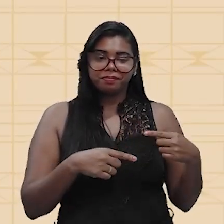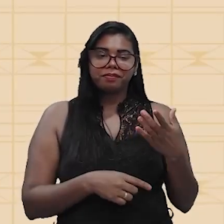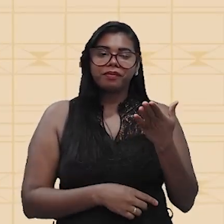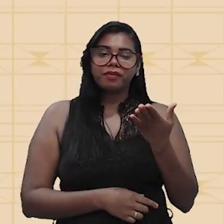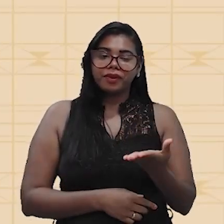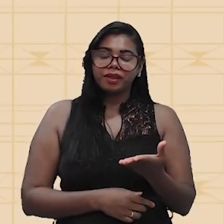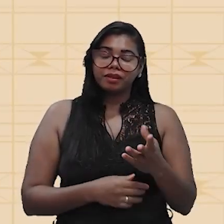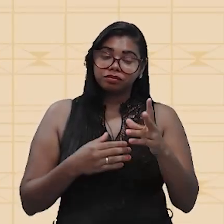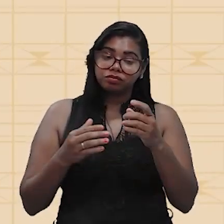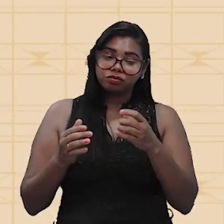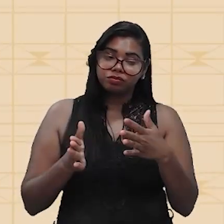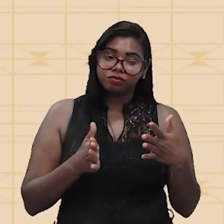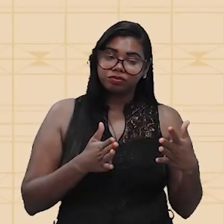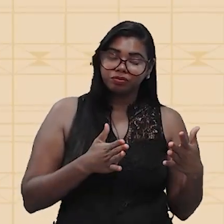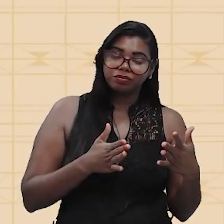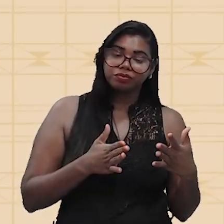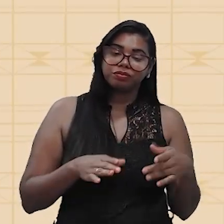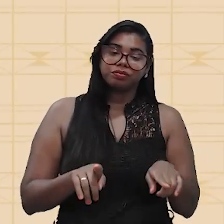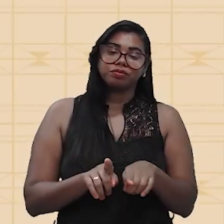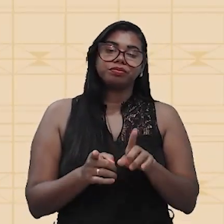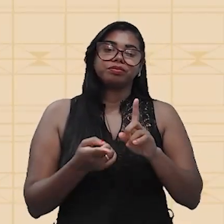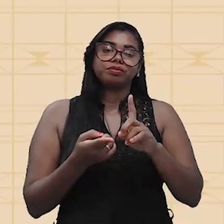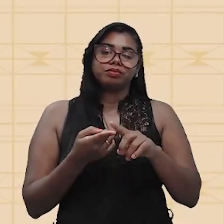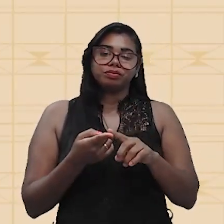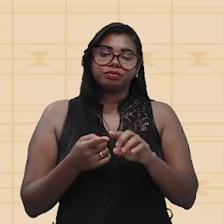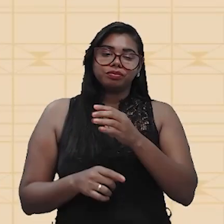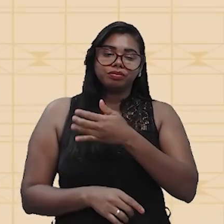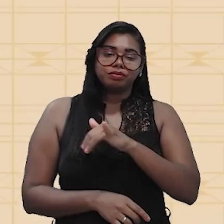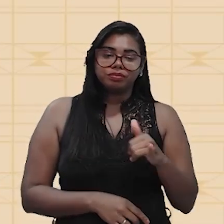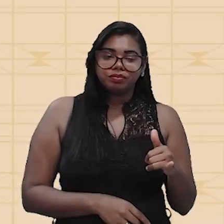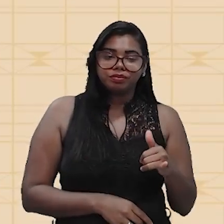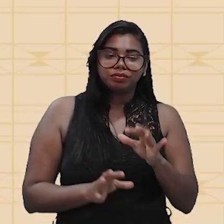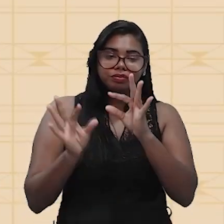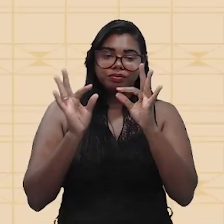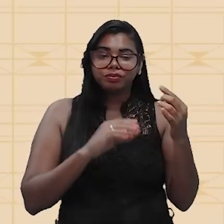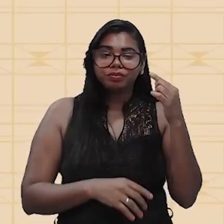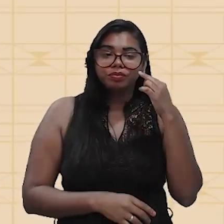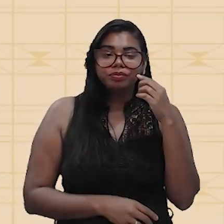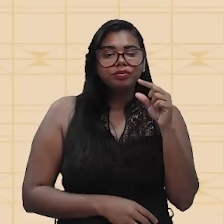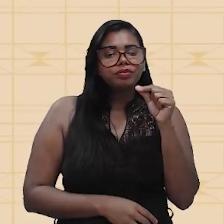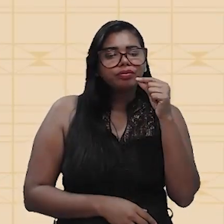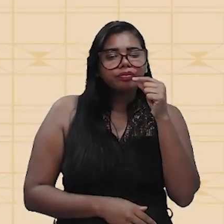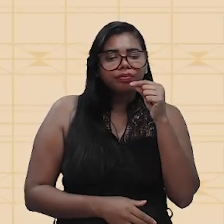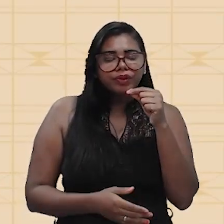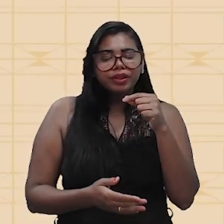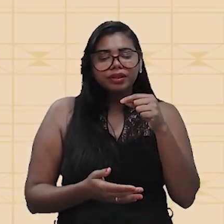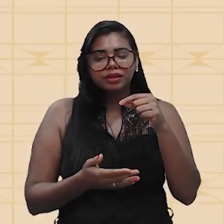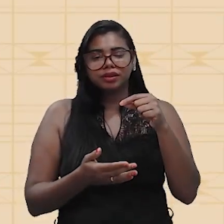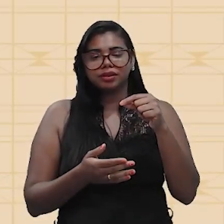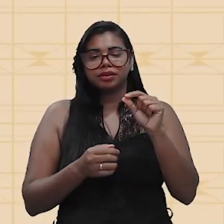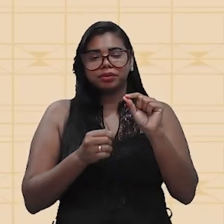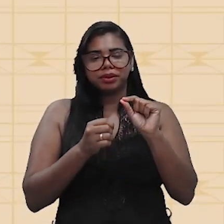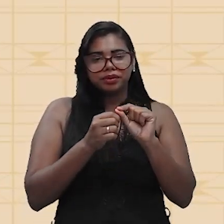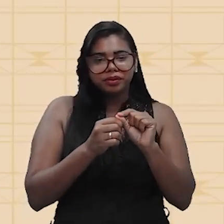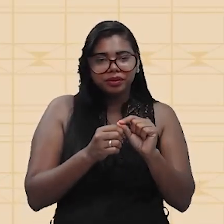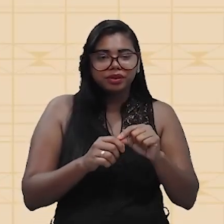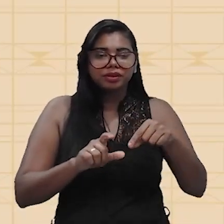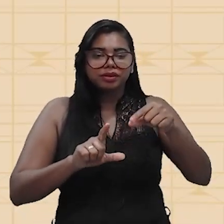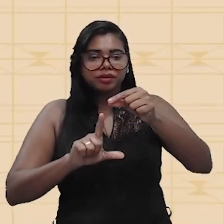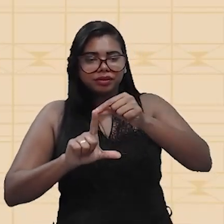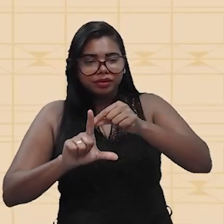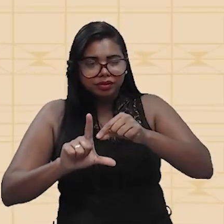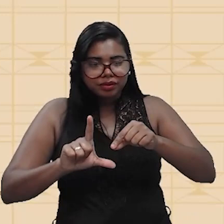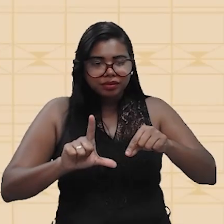vai seguindo com a corrente. Se tu quiser, pega teu lápis, ó, vai como se ele fosse a corrente até chegar no próximo componente,